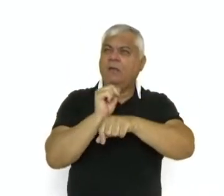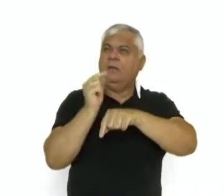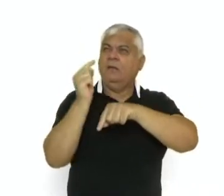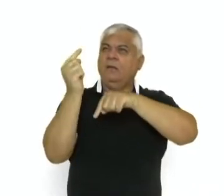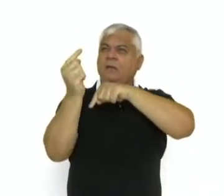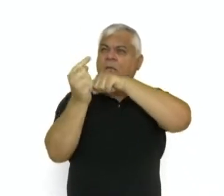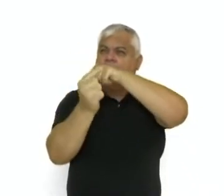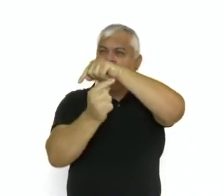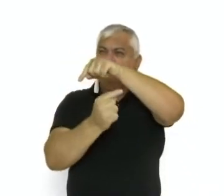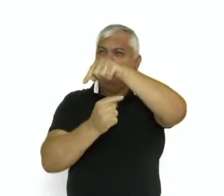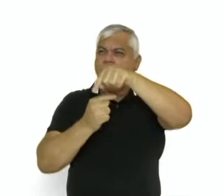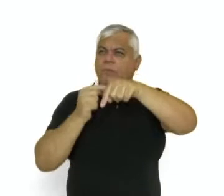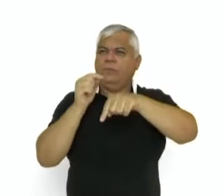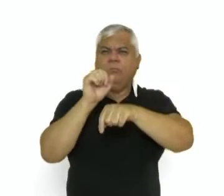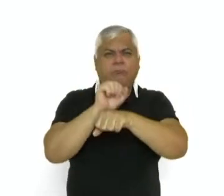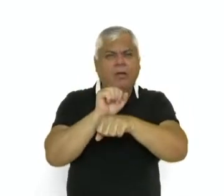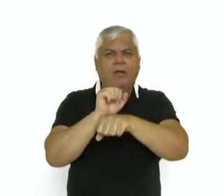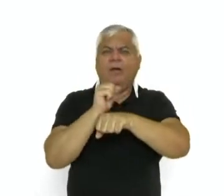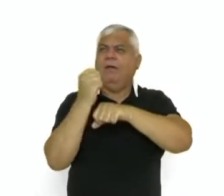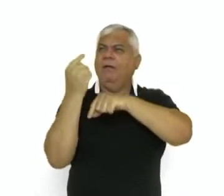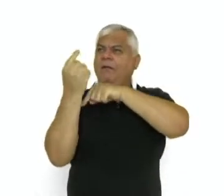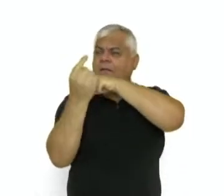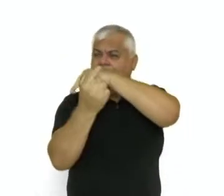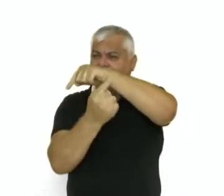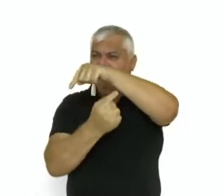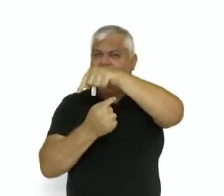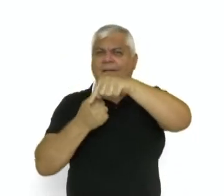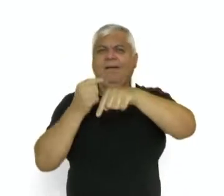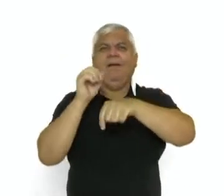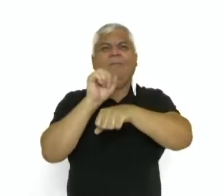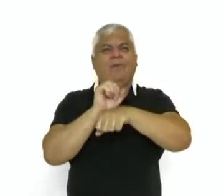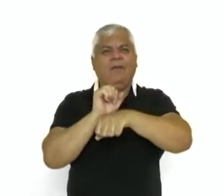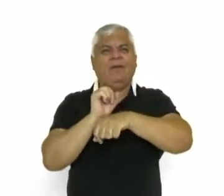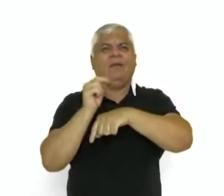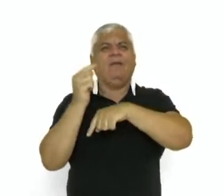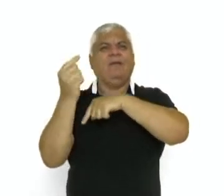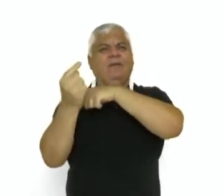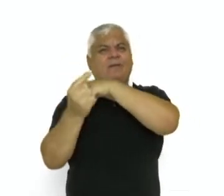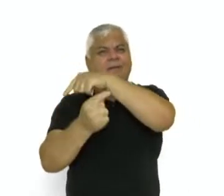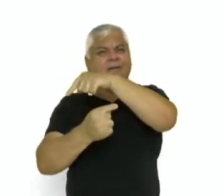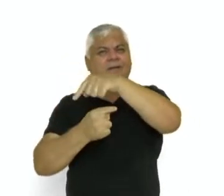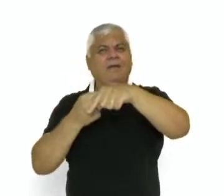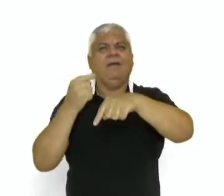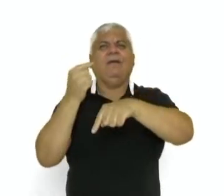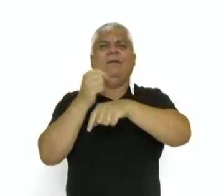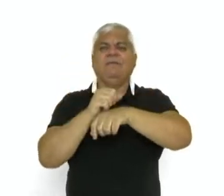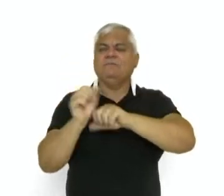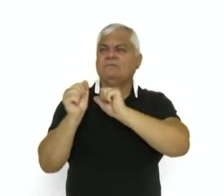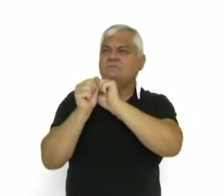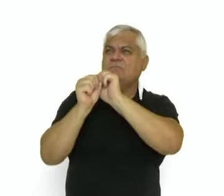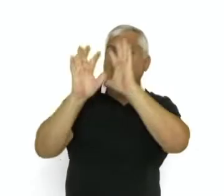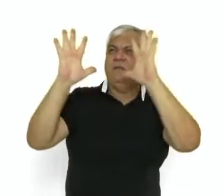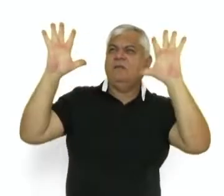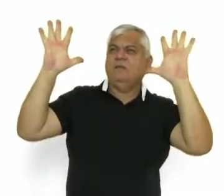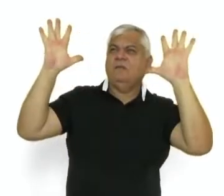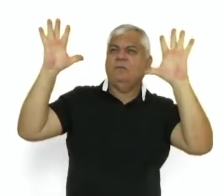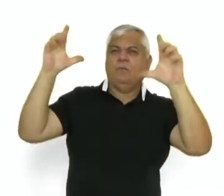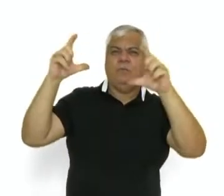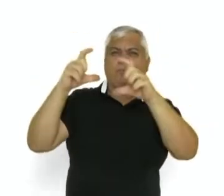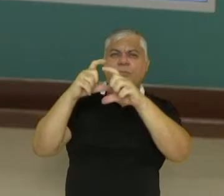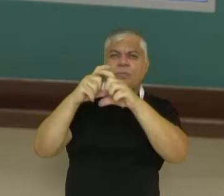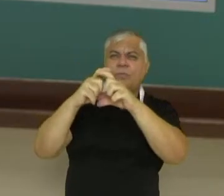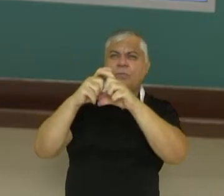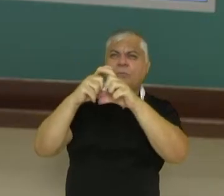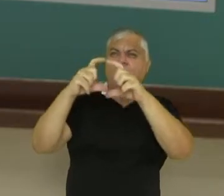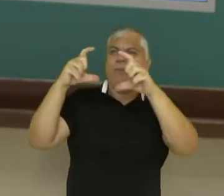então começou a progredir em seu trajeto, enquanto seu brilho e tamanho também mudavam. Essa foi